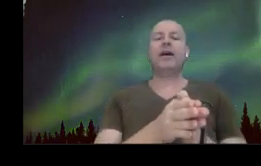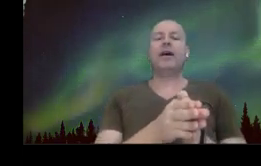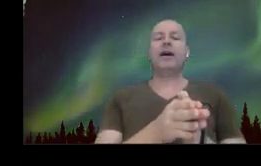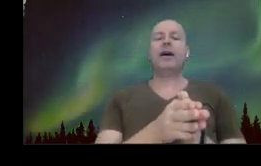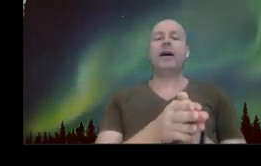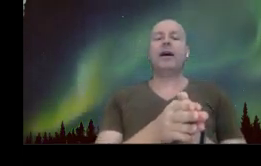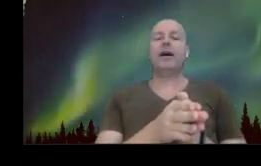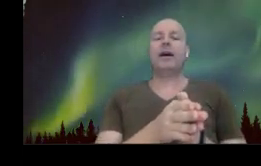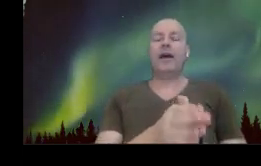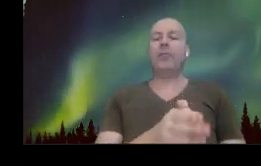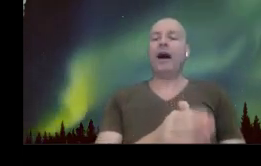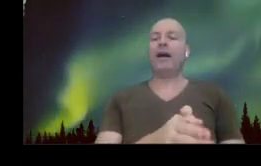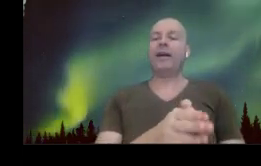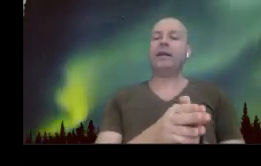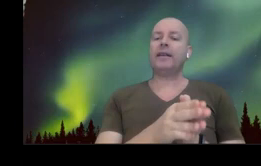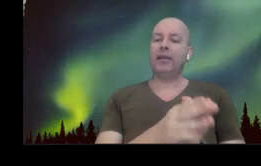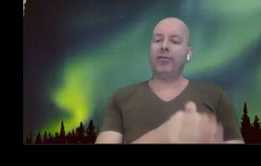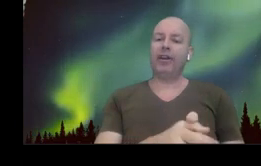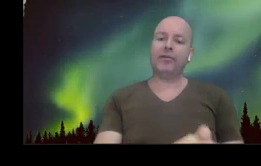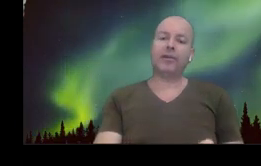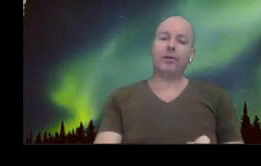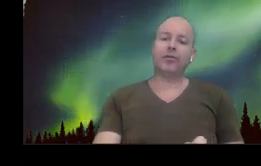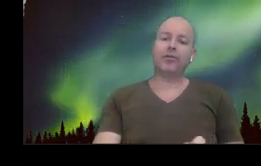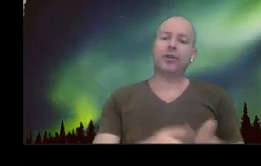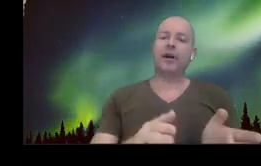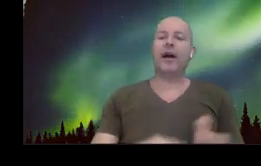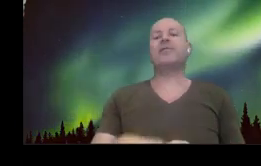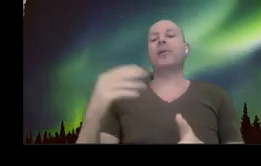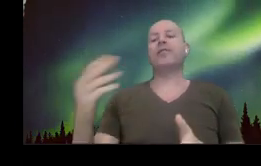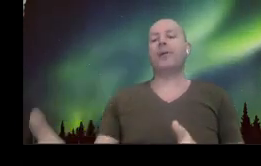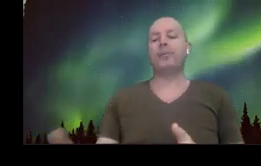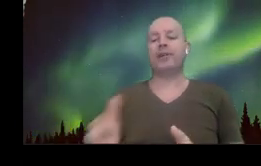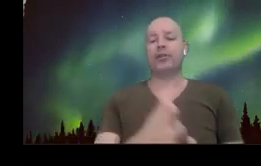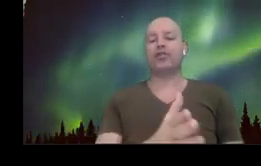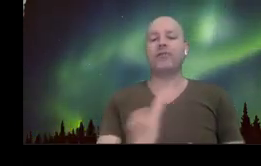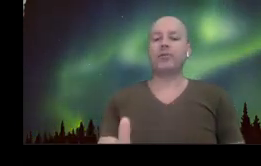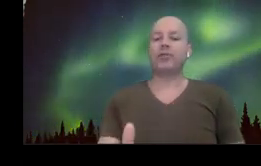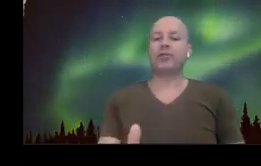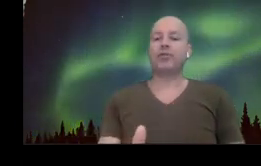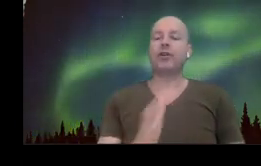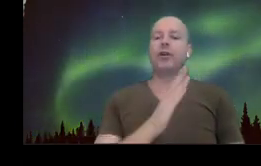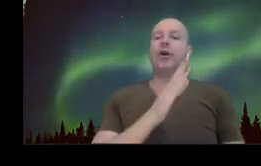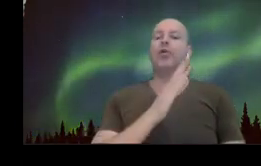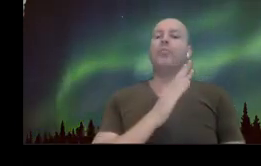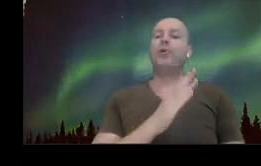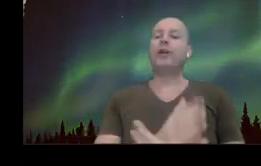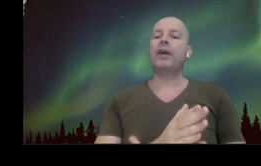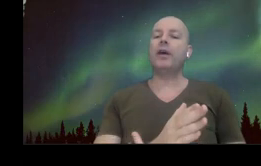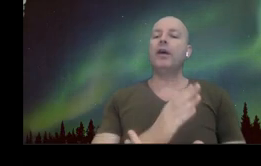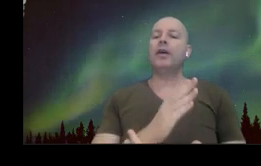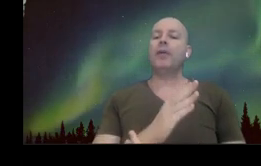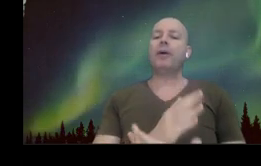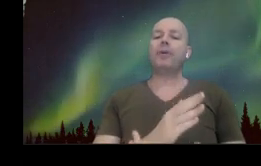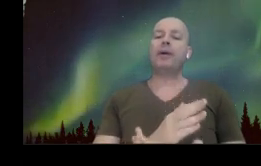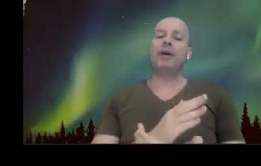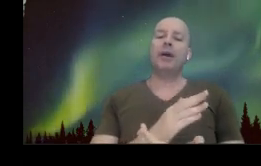Mas é uma área que deveria ser protegida, assim como as APPs, e nós já vamos discutir o